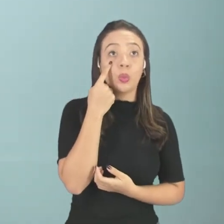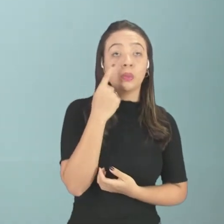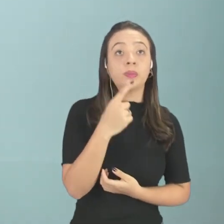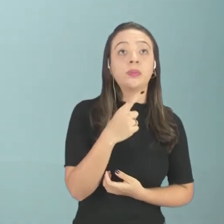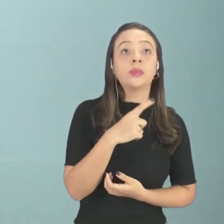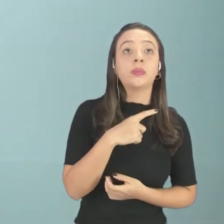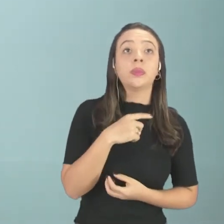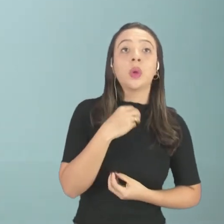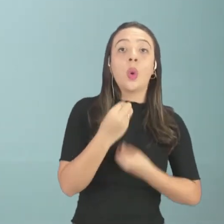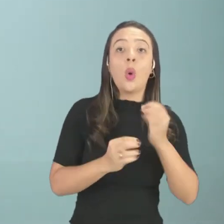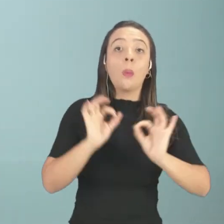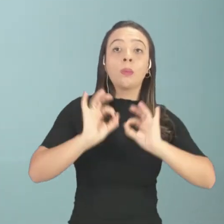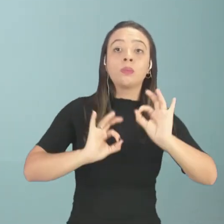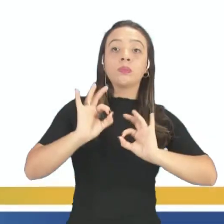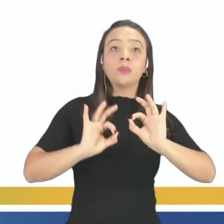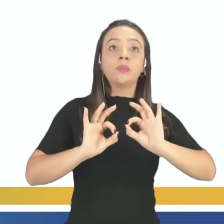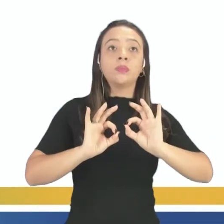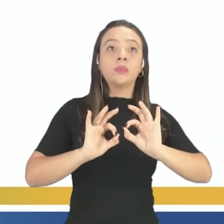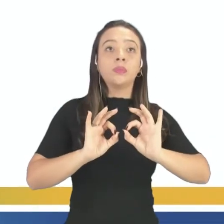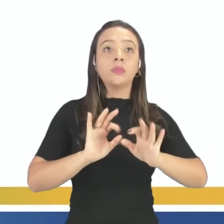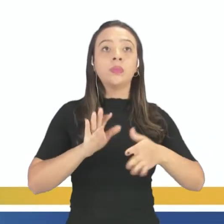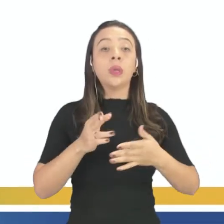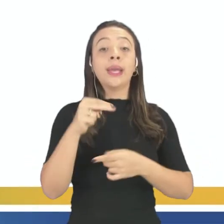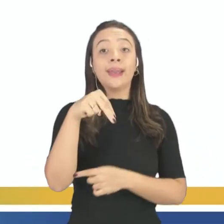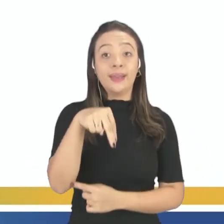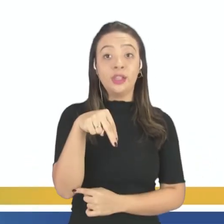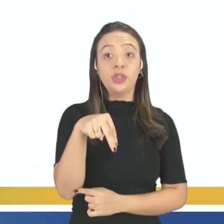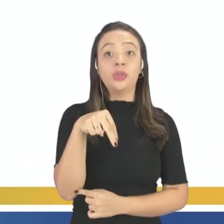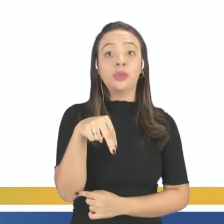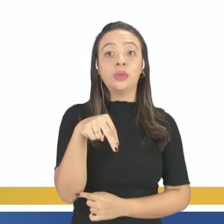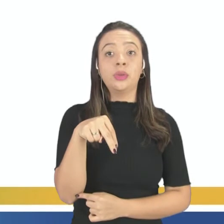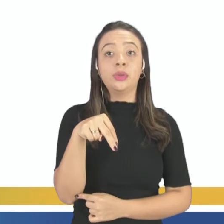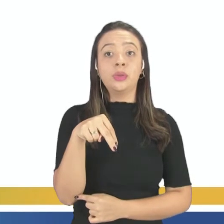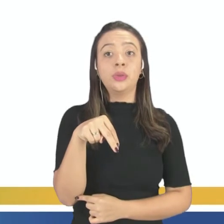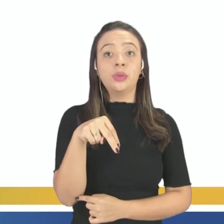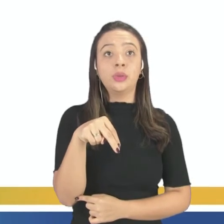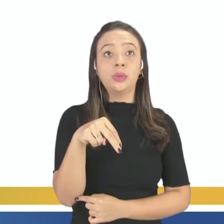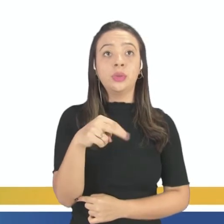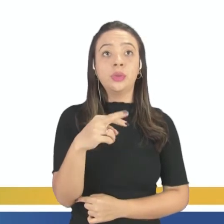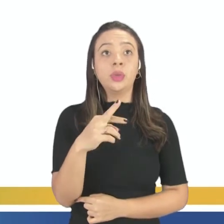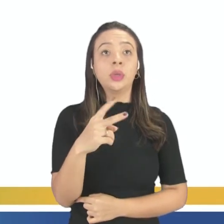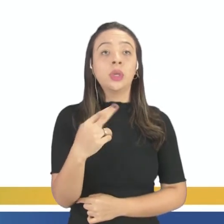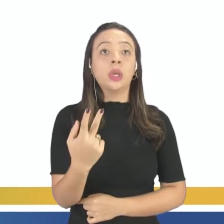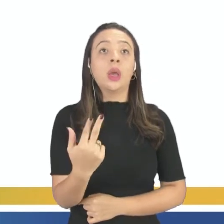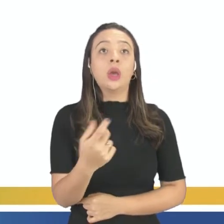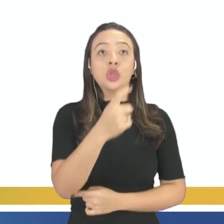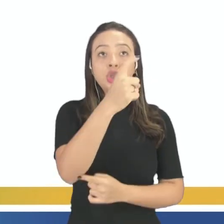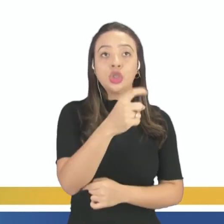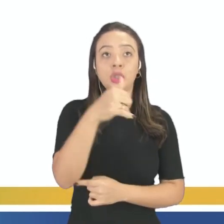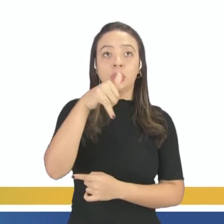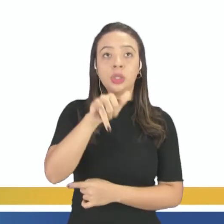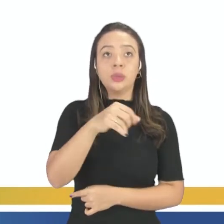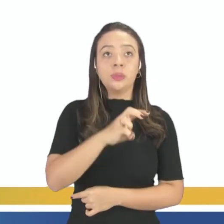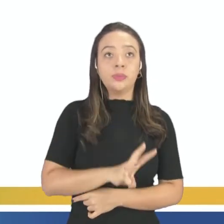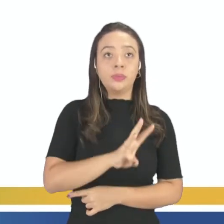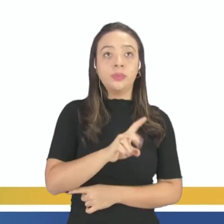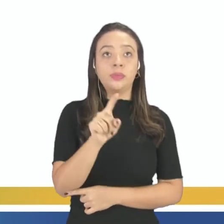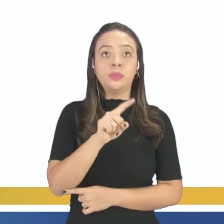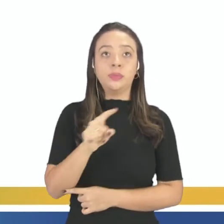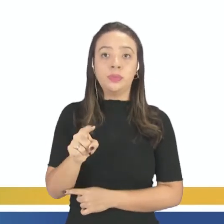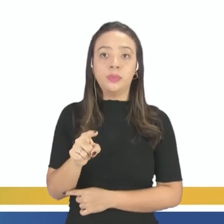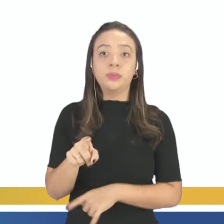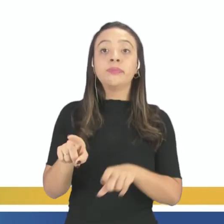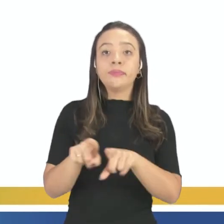solução ficará da seguinte forma. Fazendo N, X, Y, W e Z e